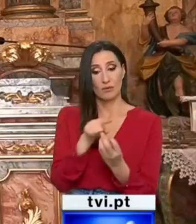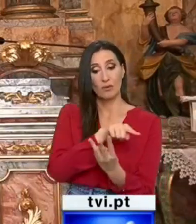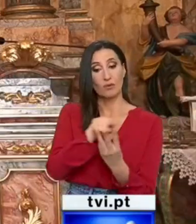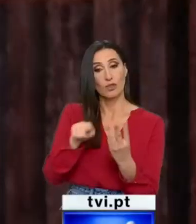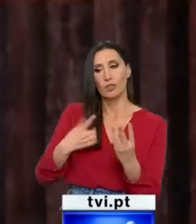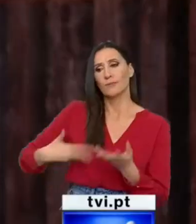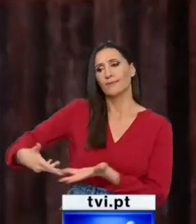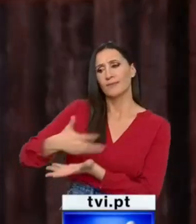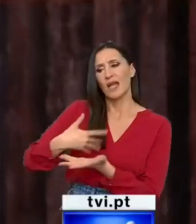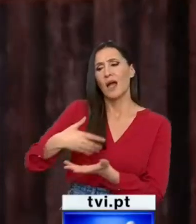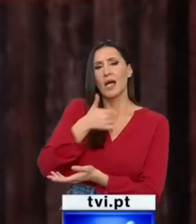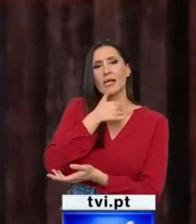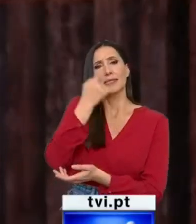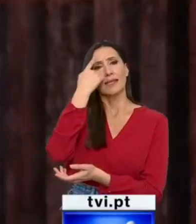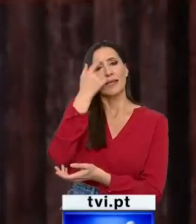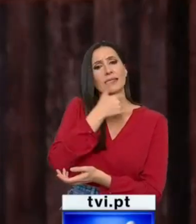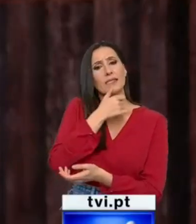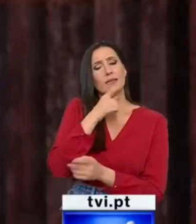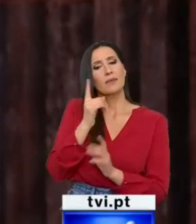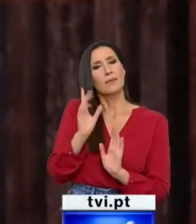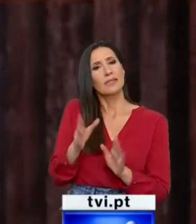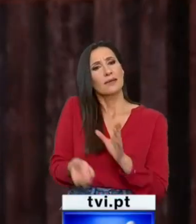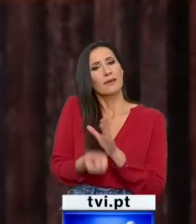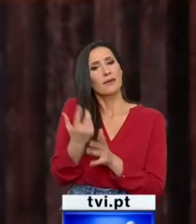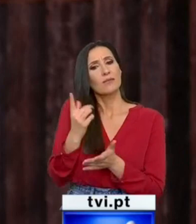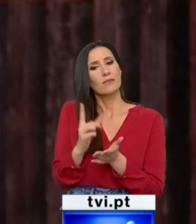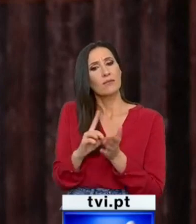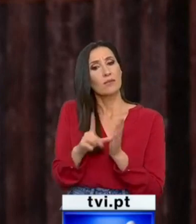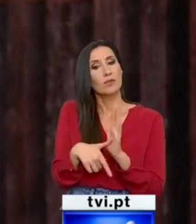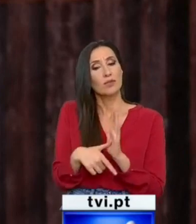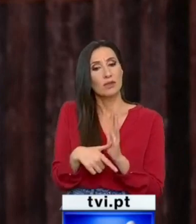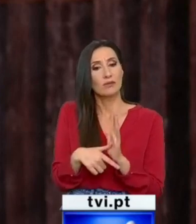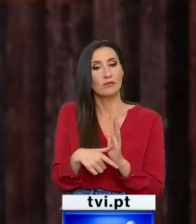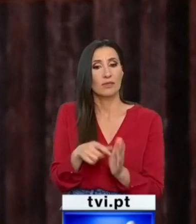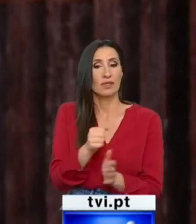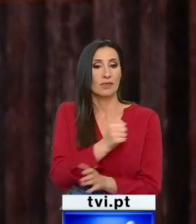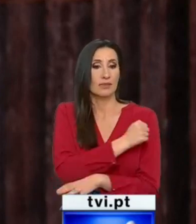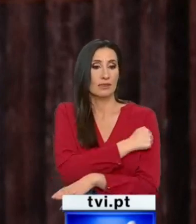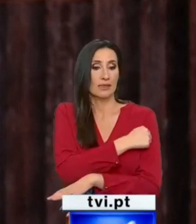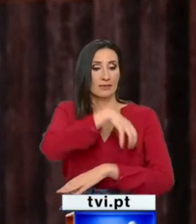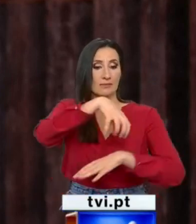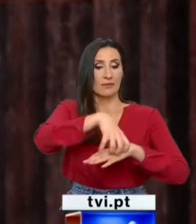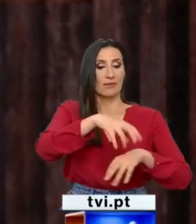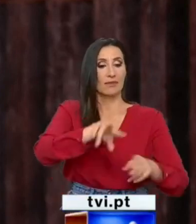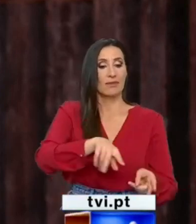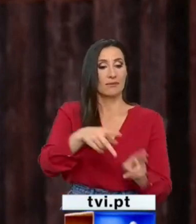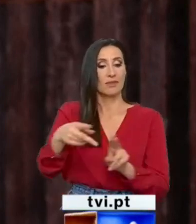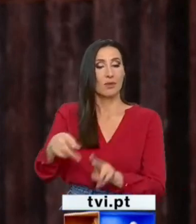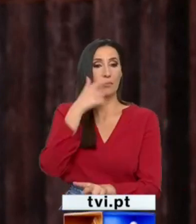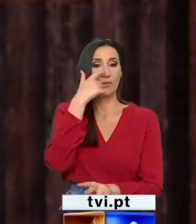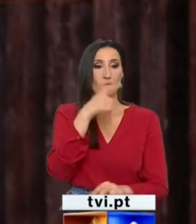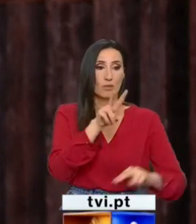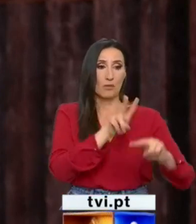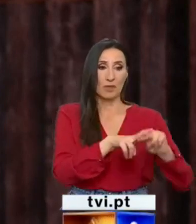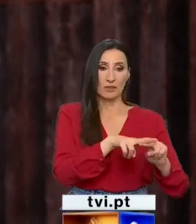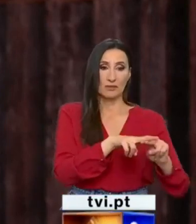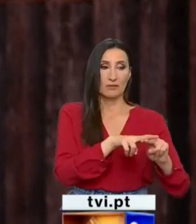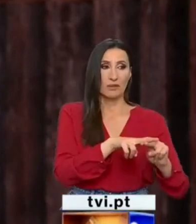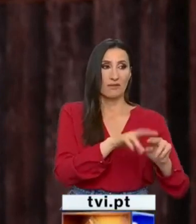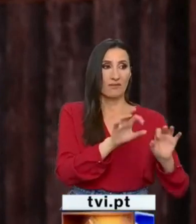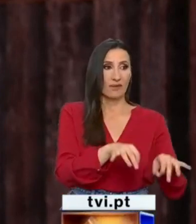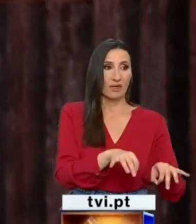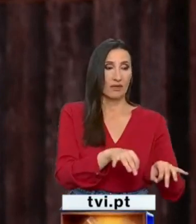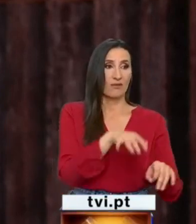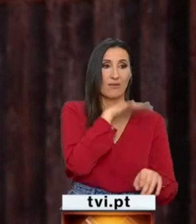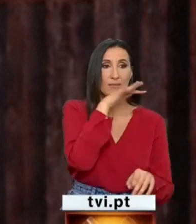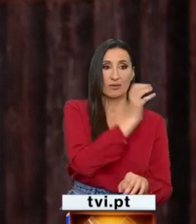decidimos que era importante fazermos um projeto de casas de transição para aqueles reclusos que não têm